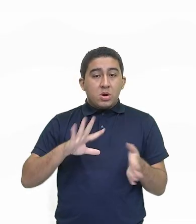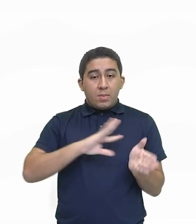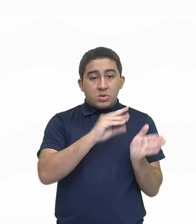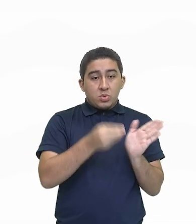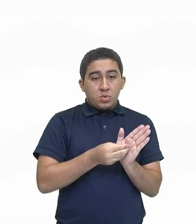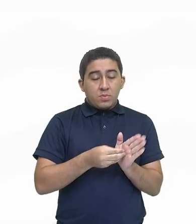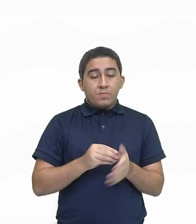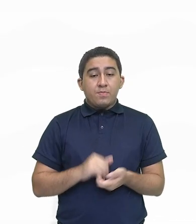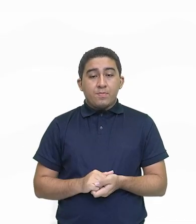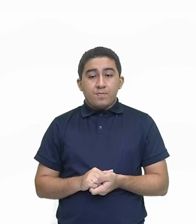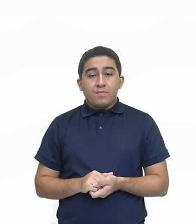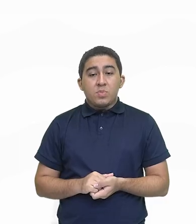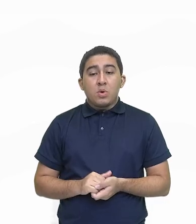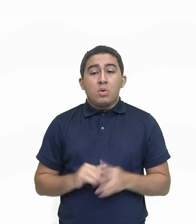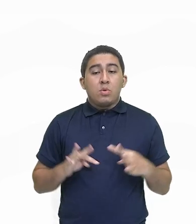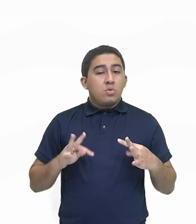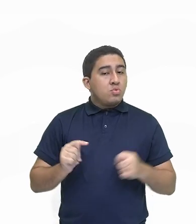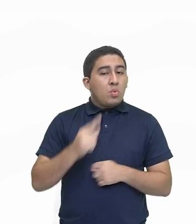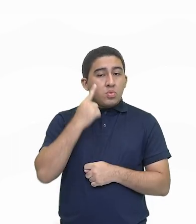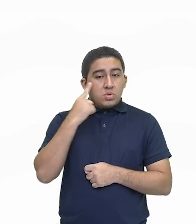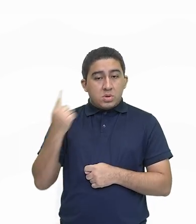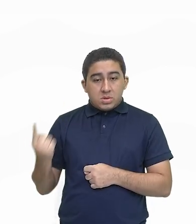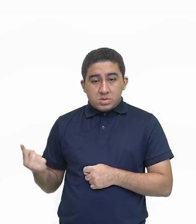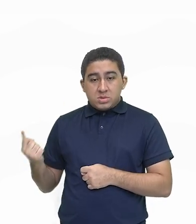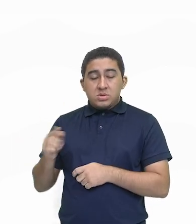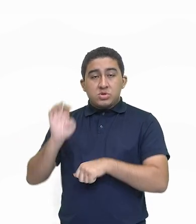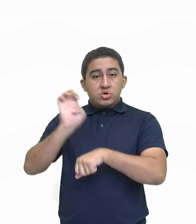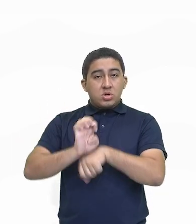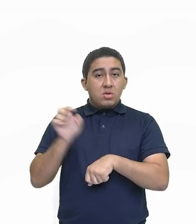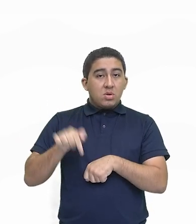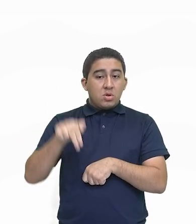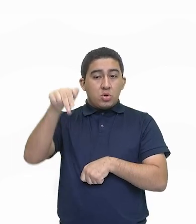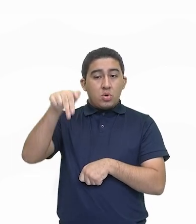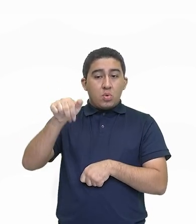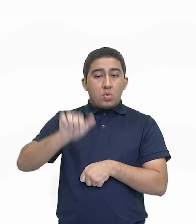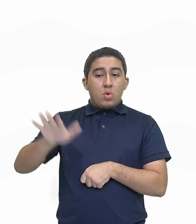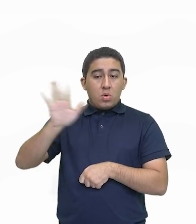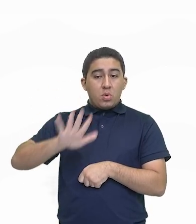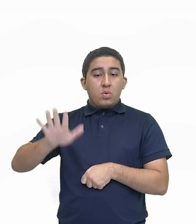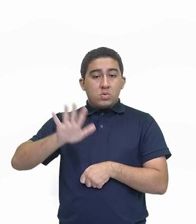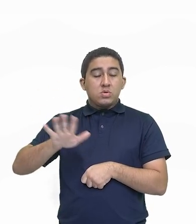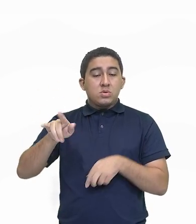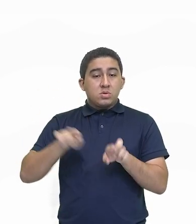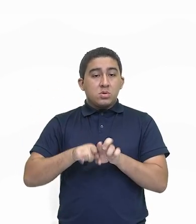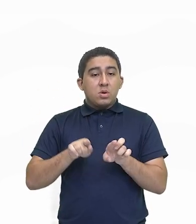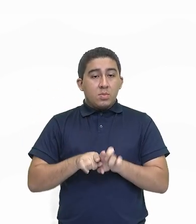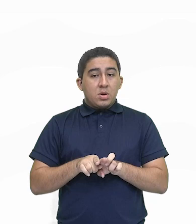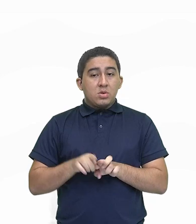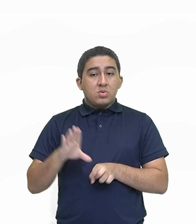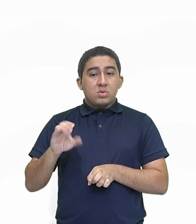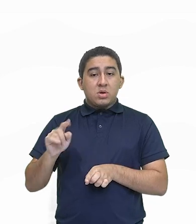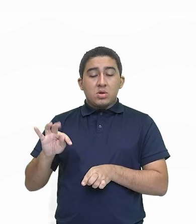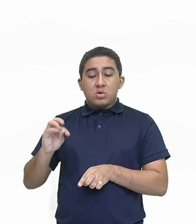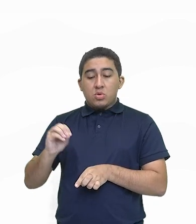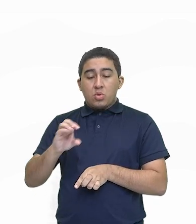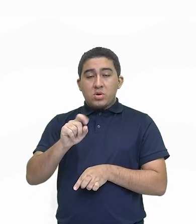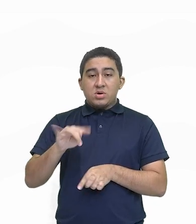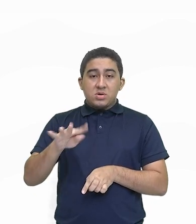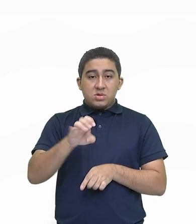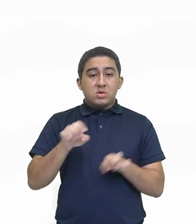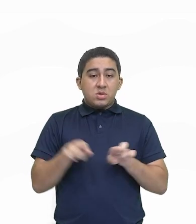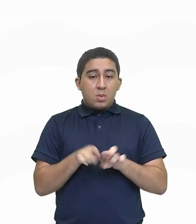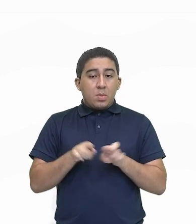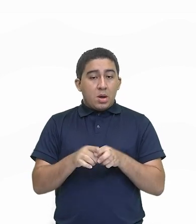Amazônia. Todos esses estados da região norte, do centro-oeste e alguns também do